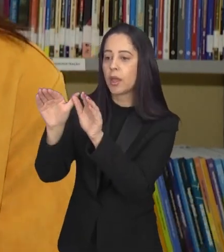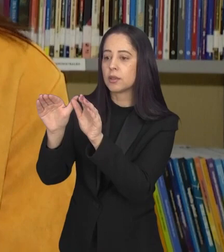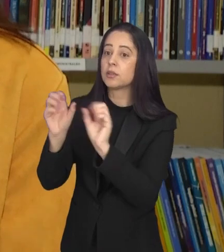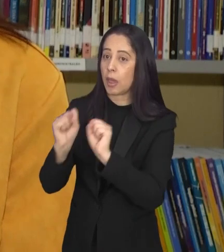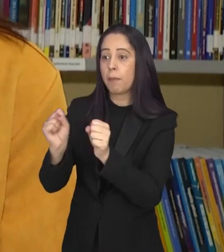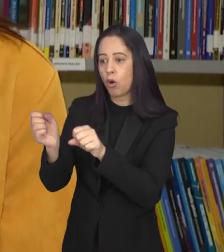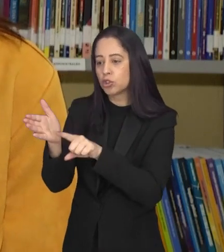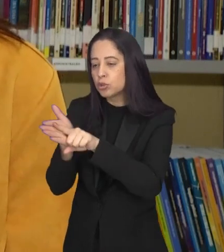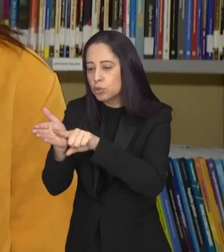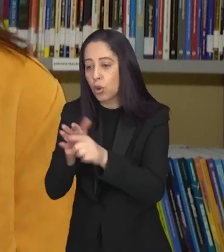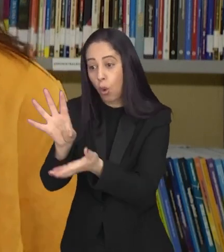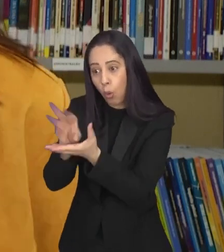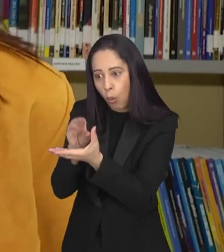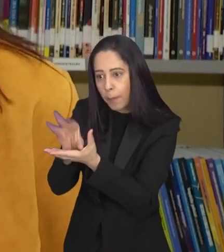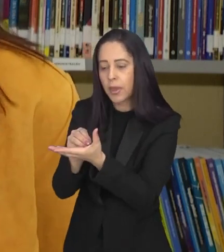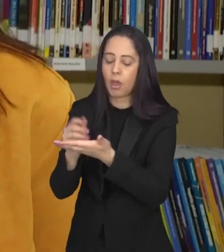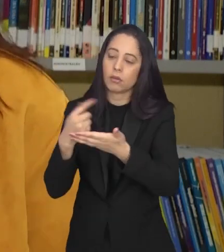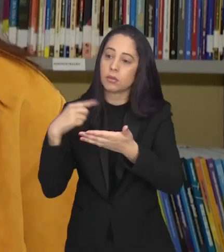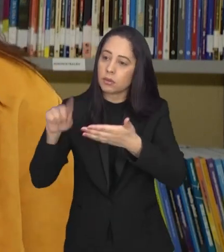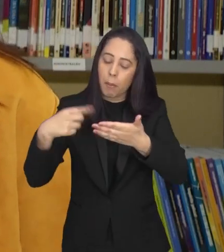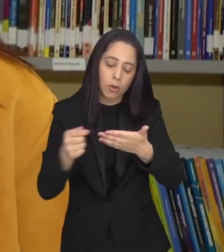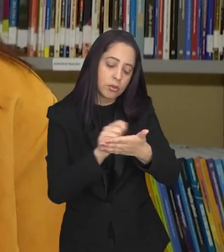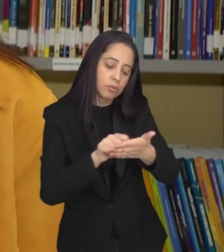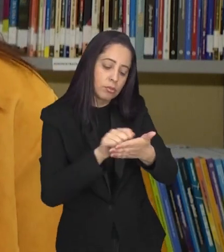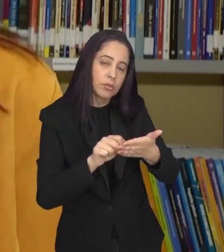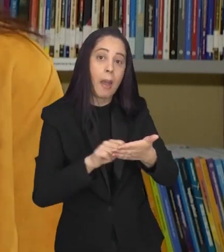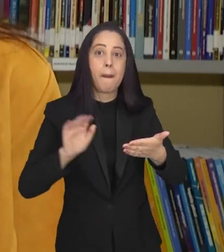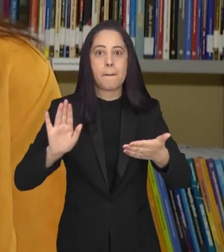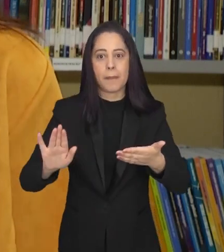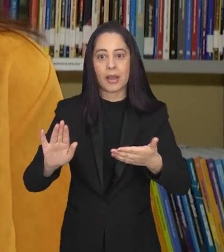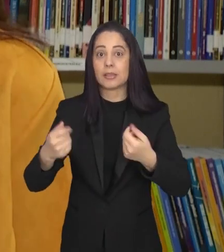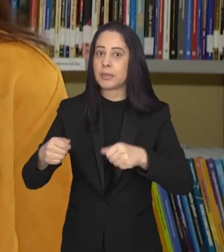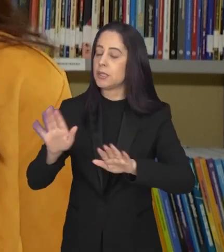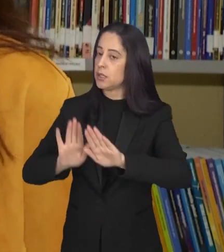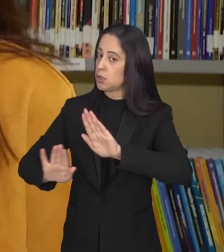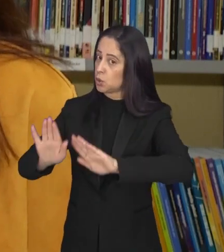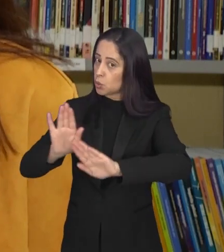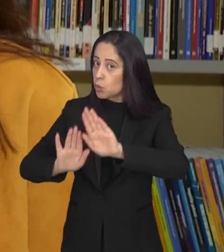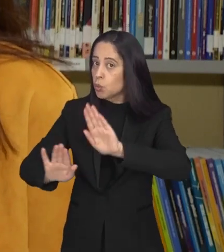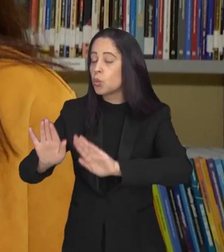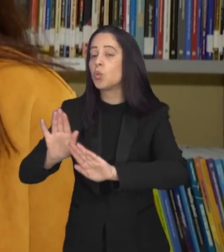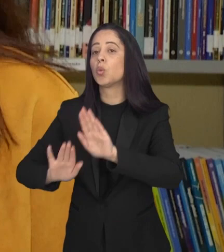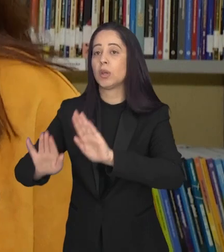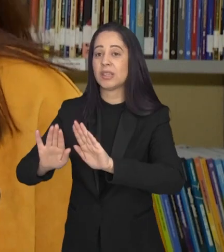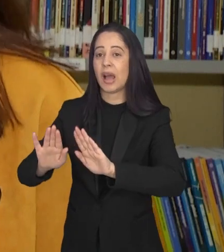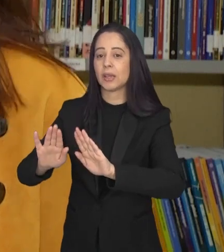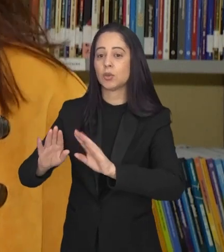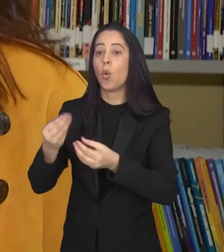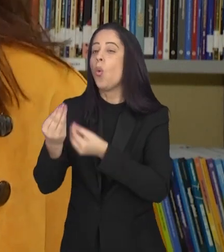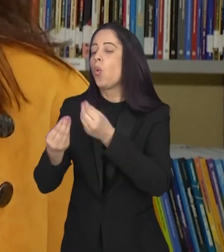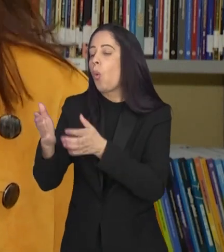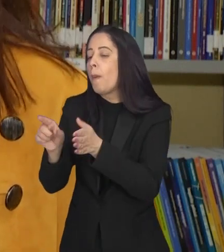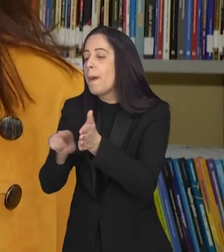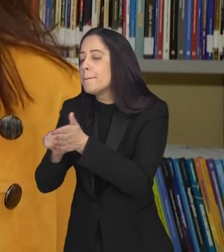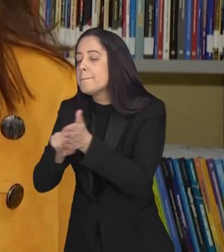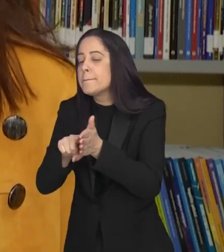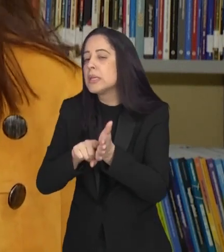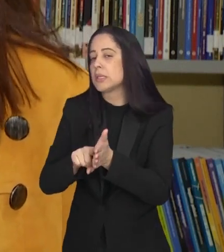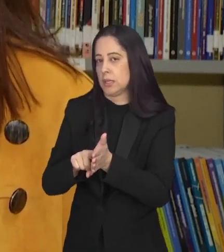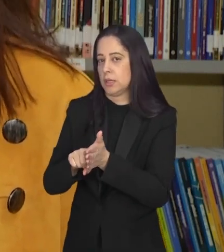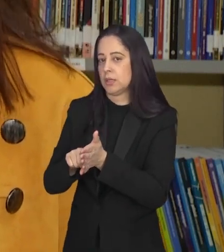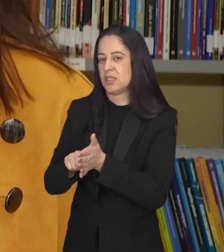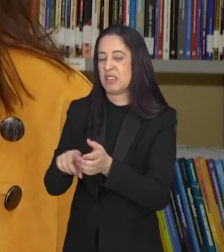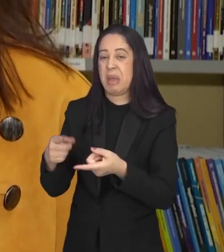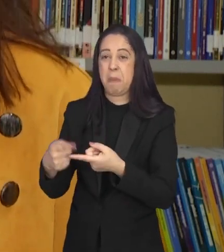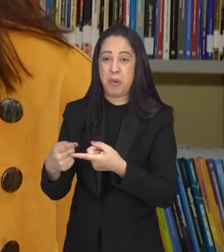tipos diferentes, por exemplo, né? Mas também precisa tomar cuidado com o tipo de pesquisa que